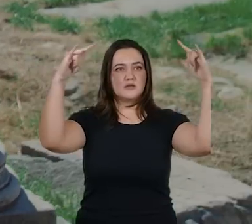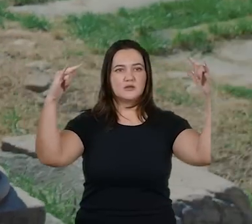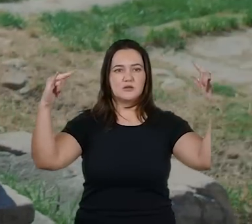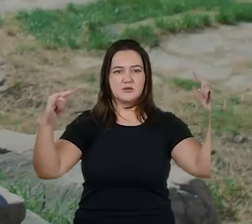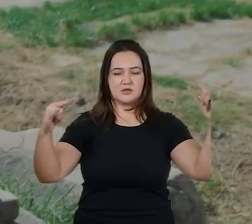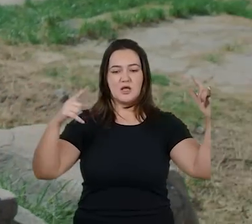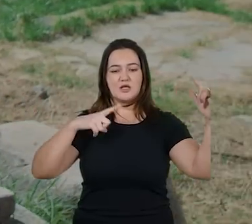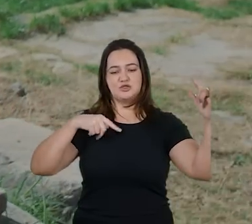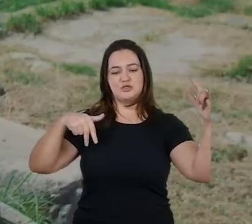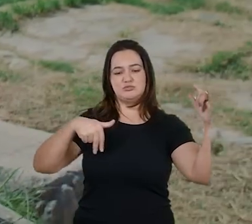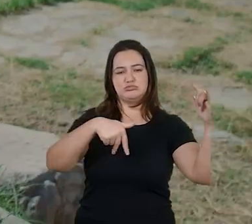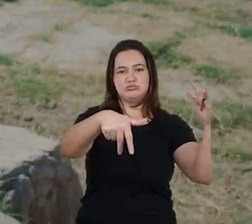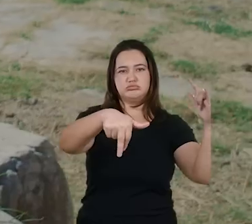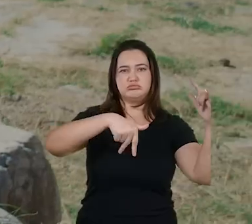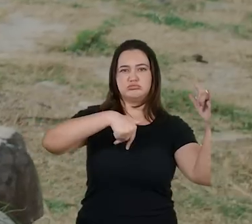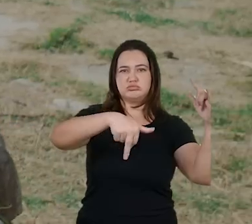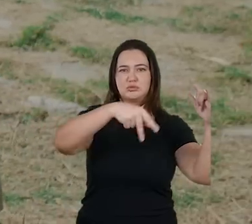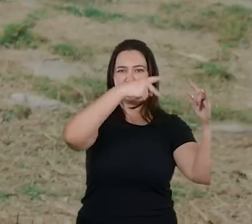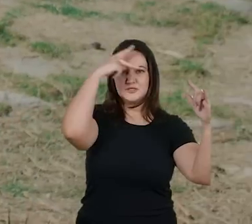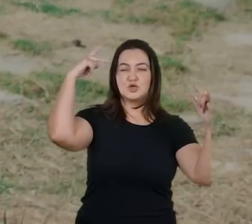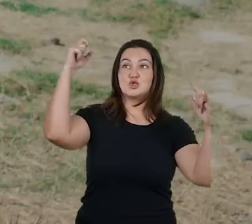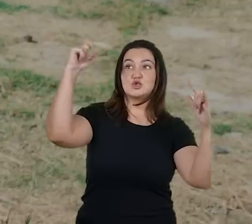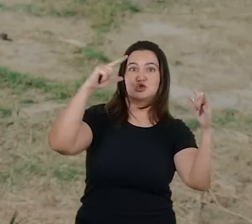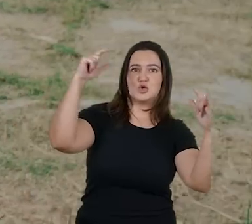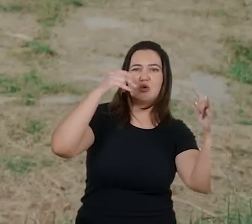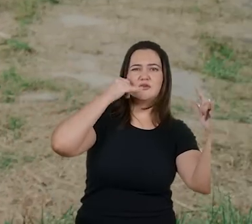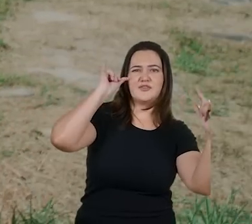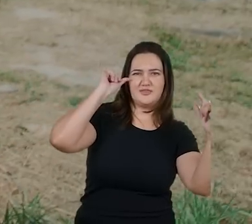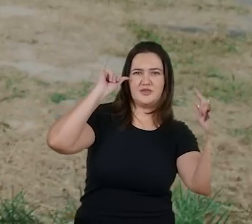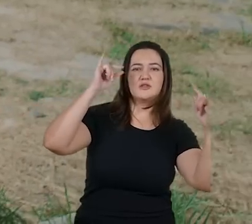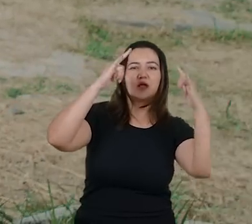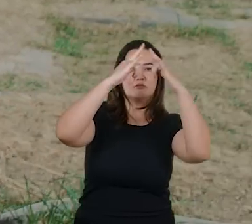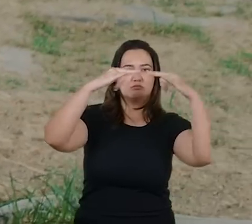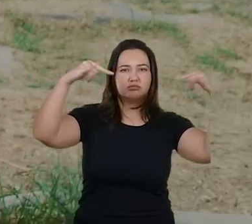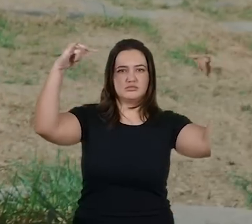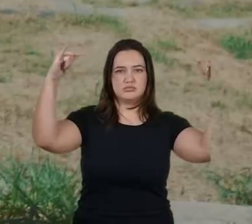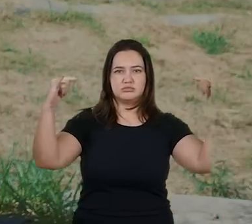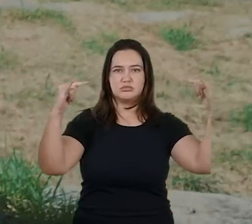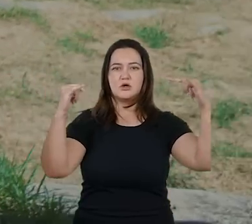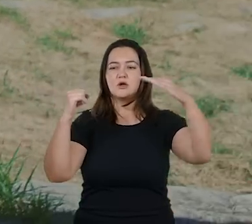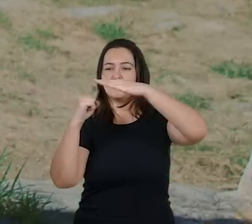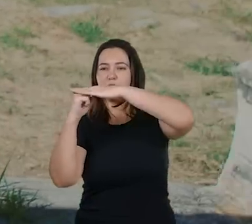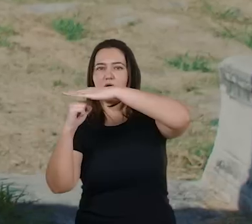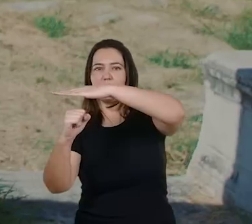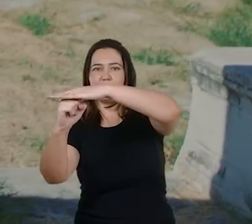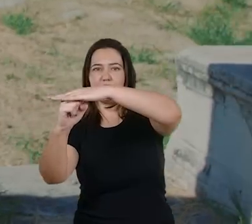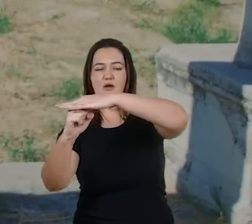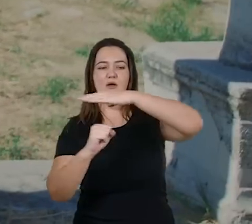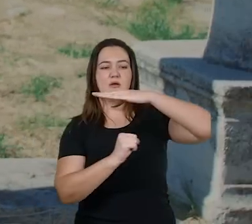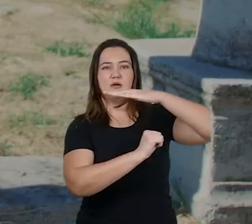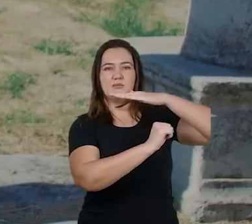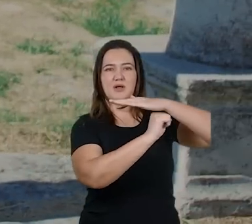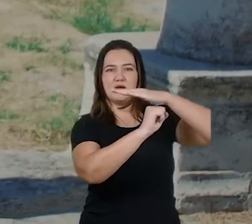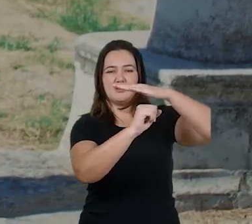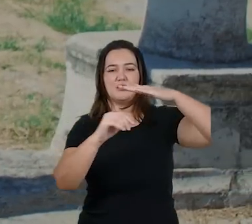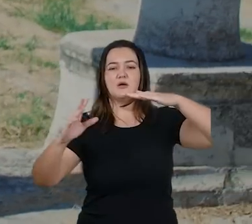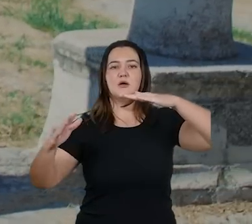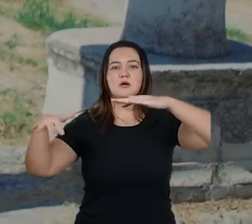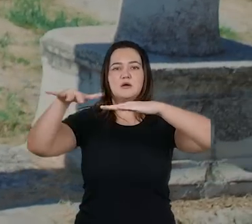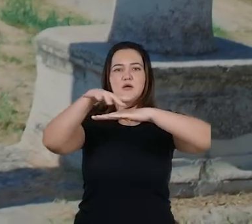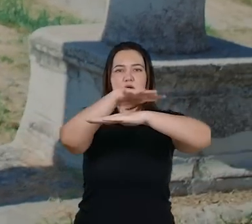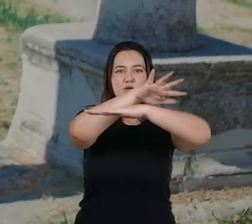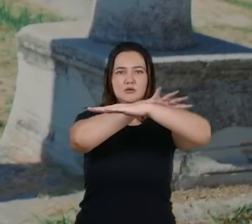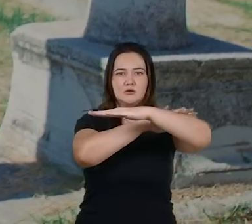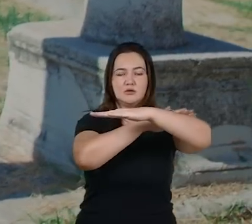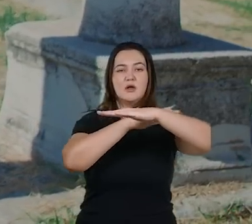Ela passava aqui de baixo, havia um toldo de um lado, o toldo do outro. E você vê que aqui a estrada, ou melhor, a